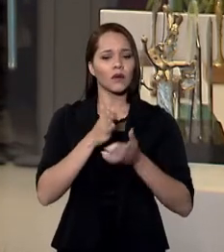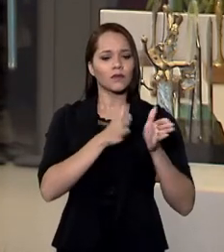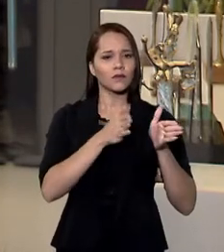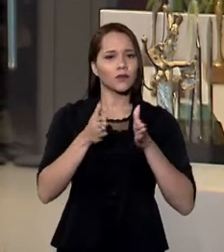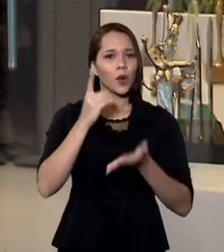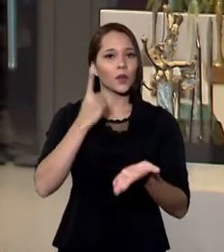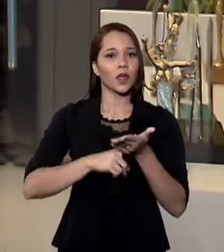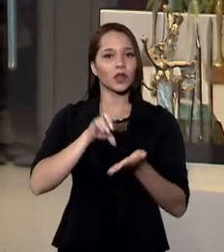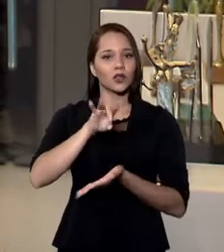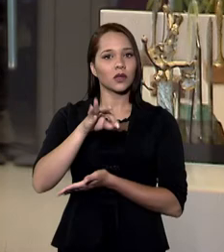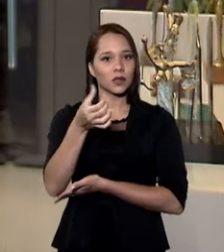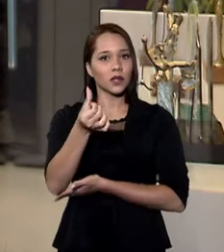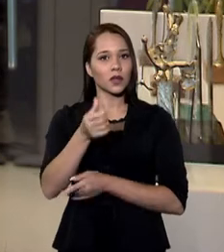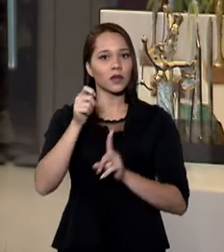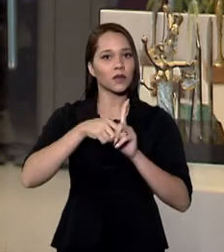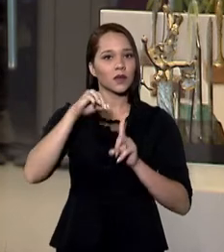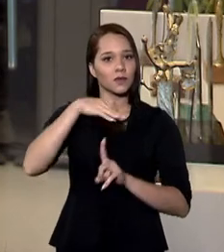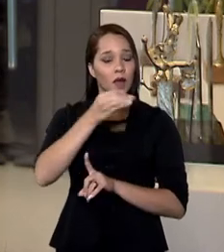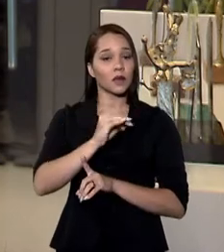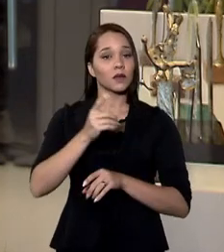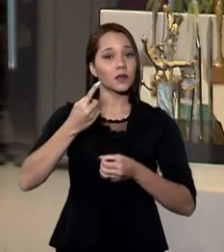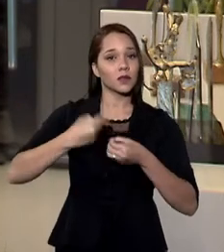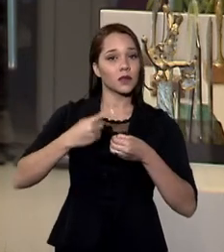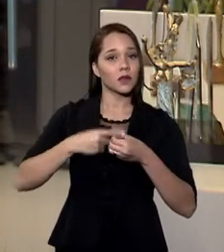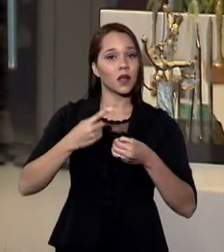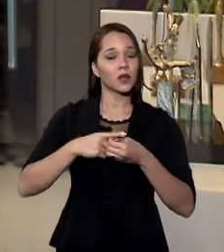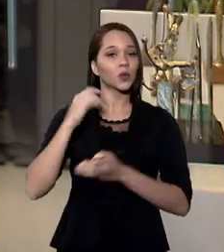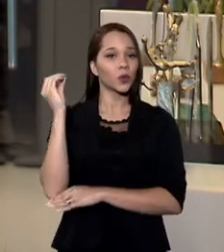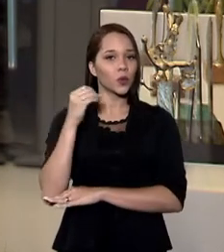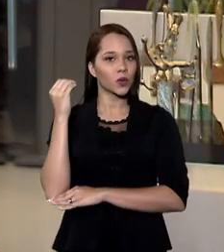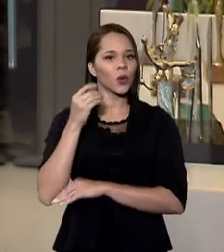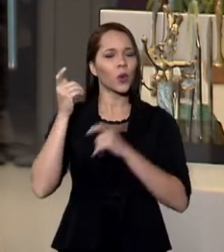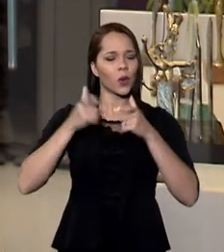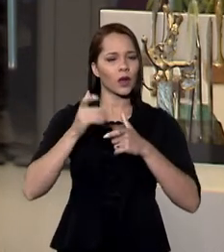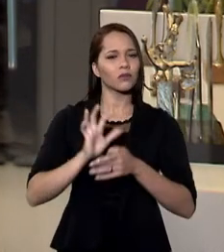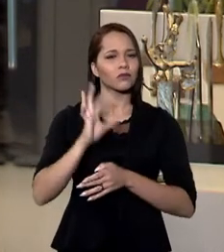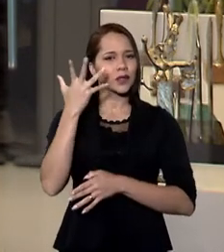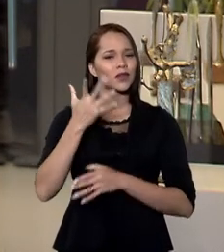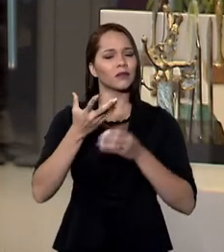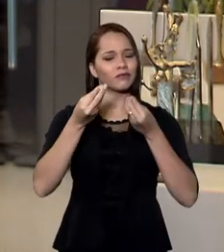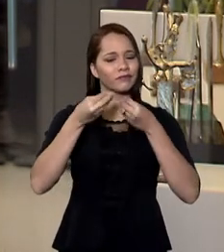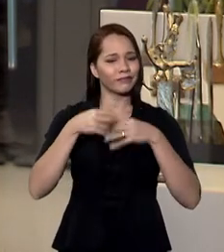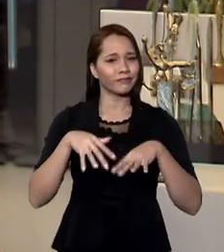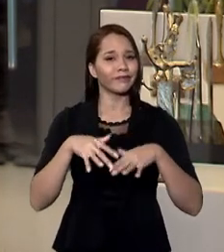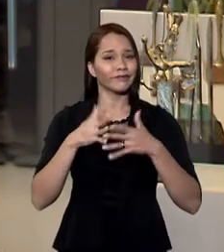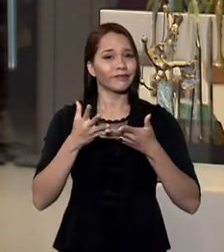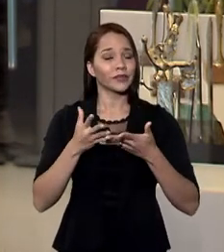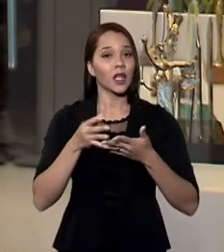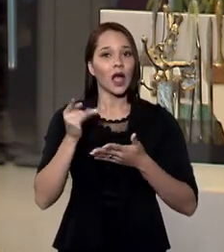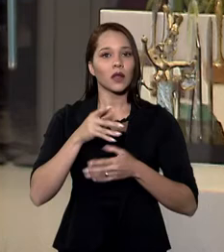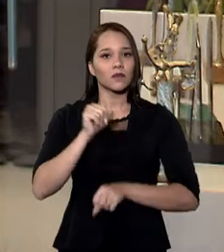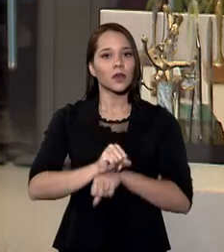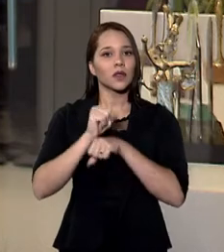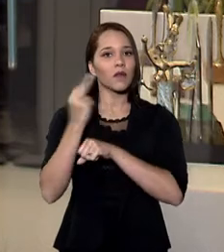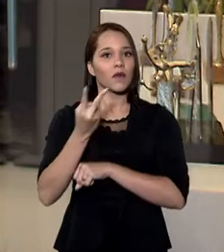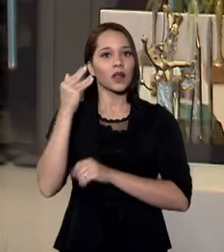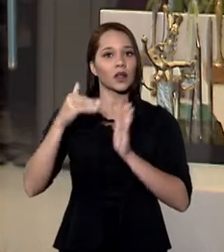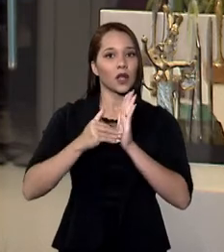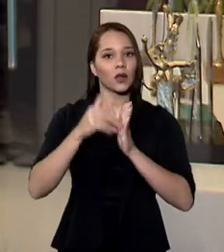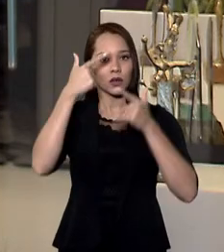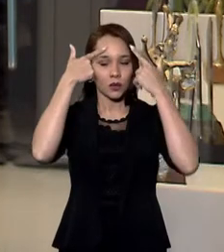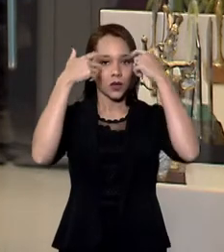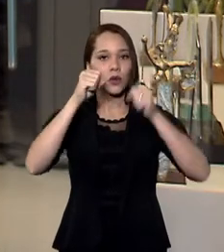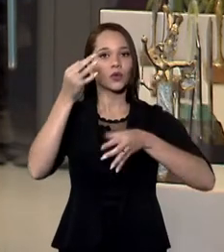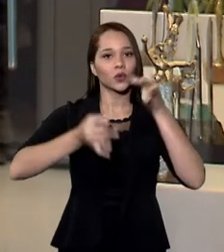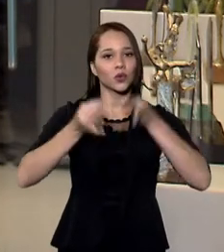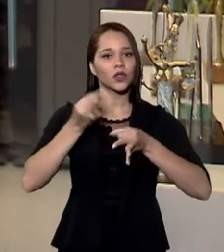sessão estava marcada para o dia 16 de março, na cidade de Santa Maria, no Rio Grande do Sul, local da tragédia. A suspensão é válida até que o Tribunal de